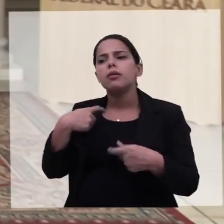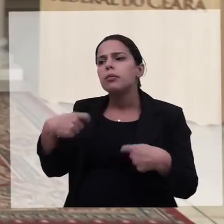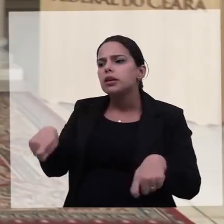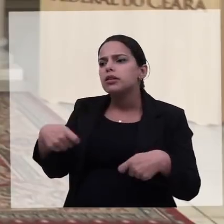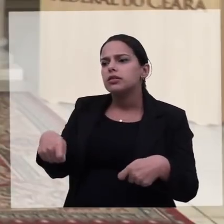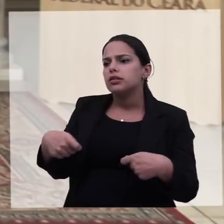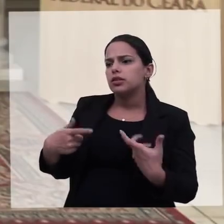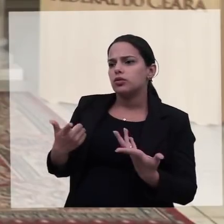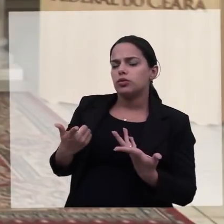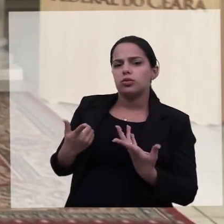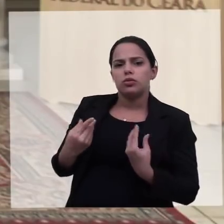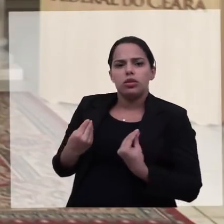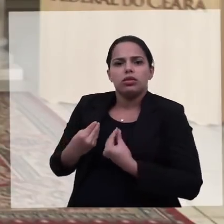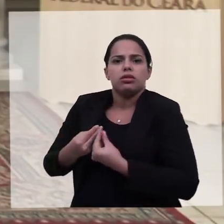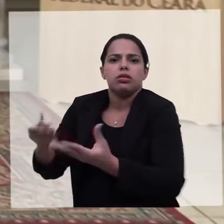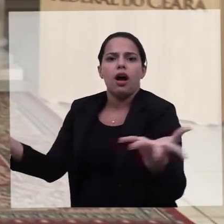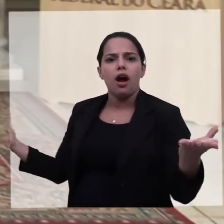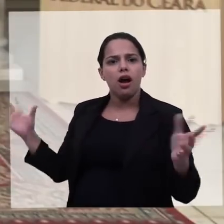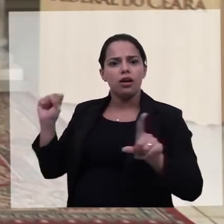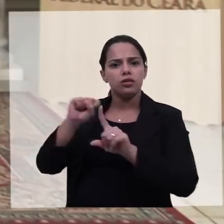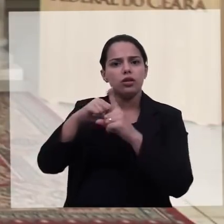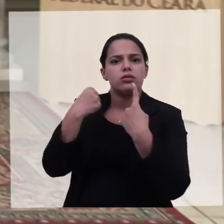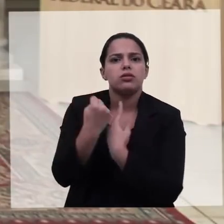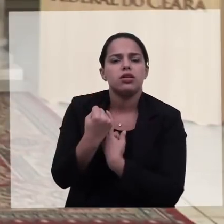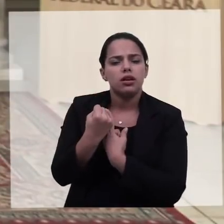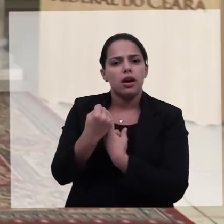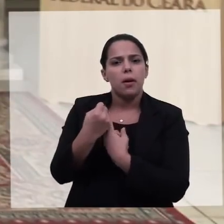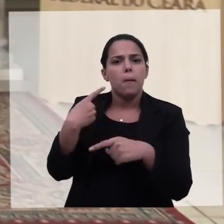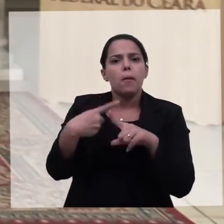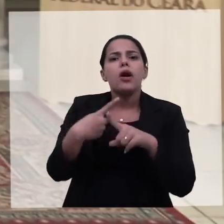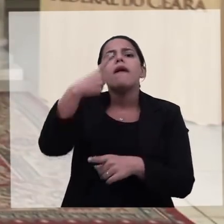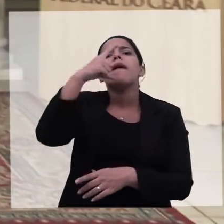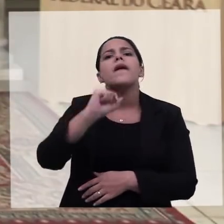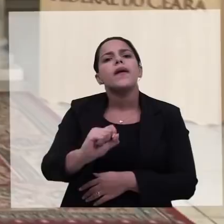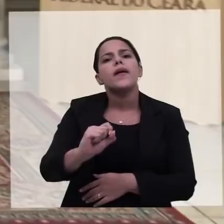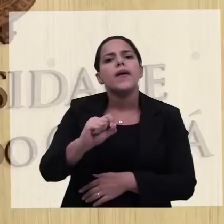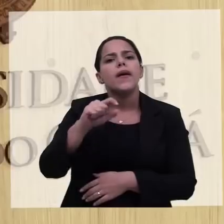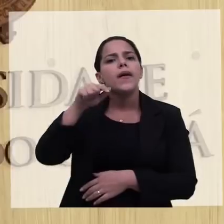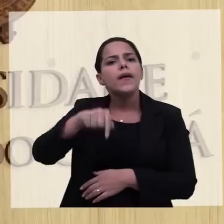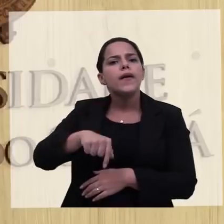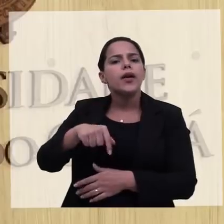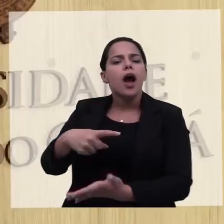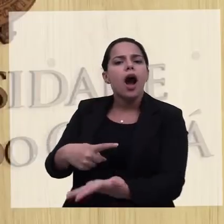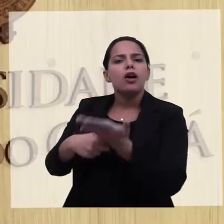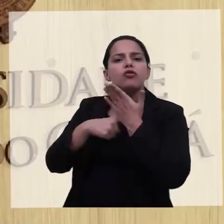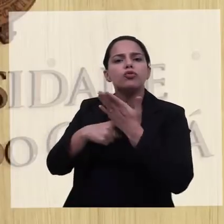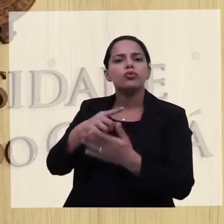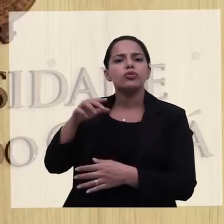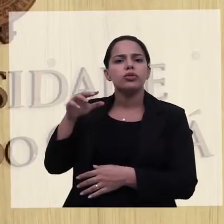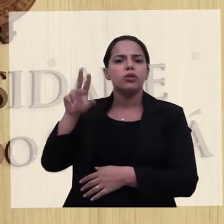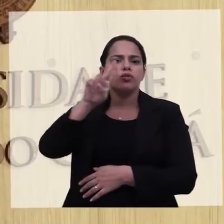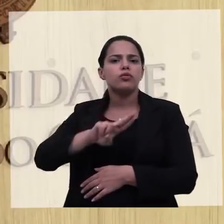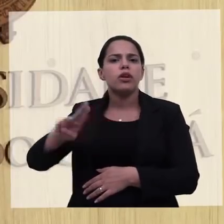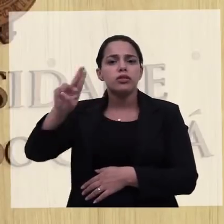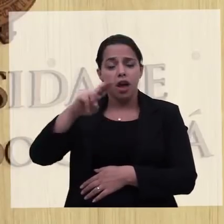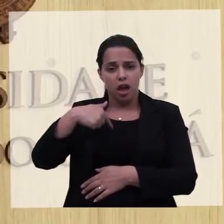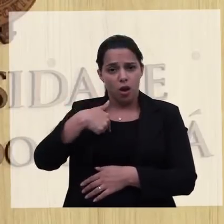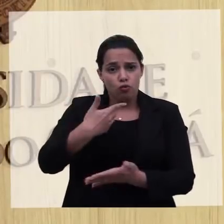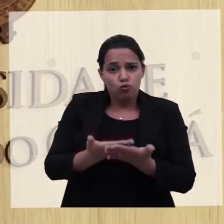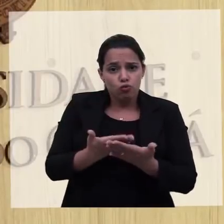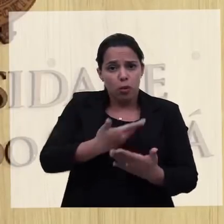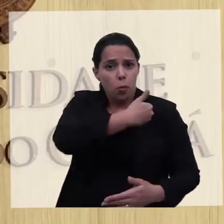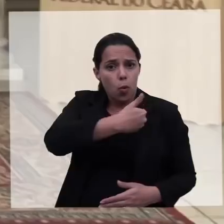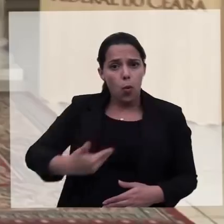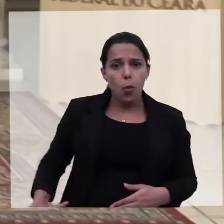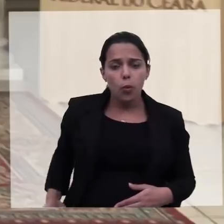um retorno social, porque quem financia a gente? É verdade. Eu fiz um 2º